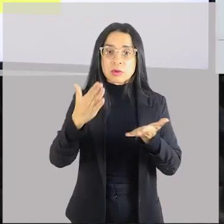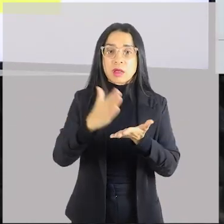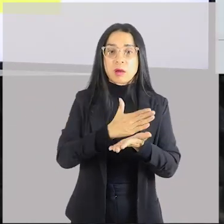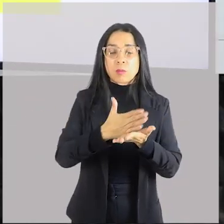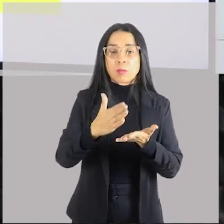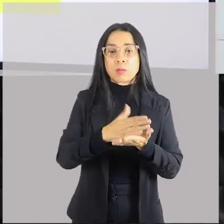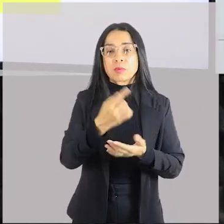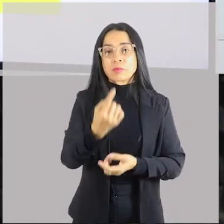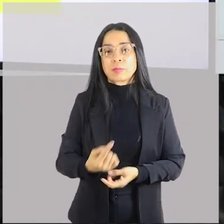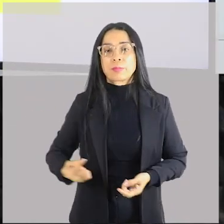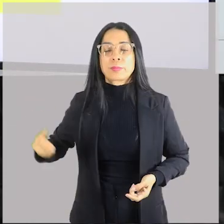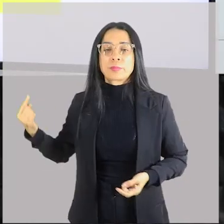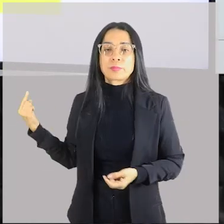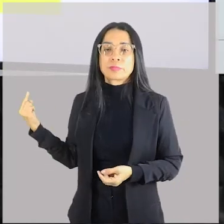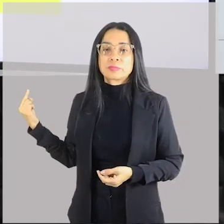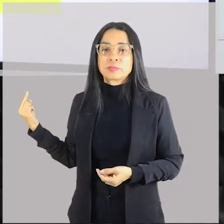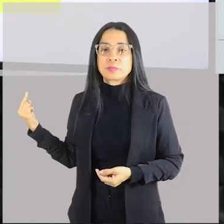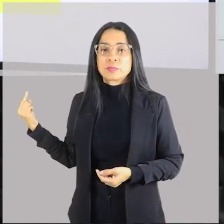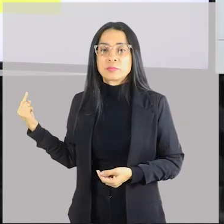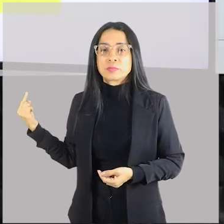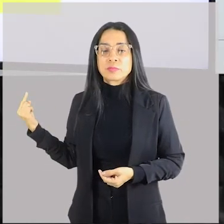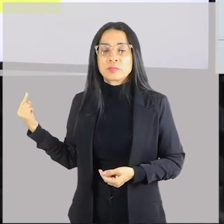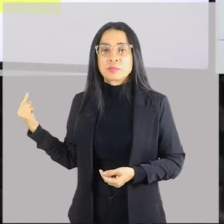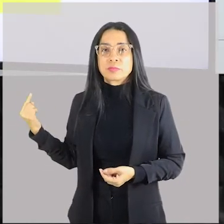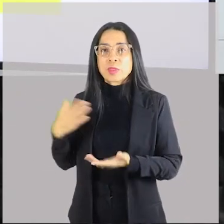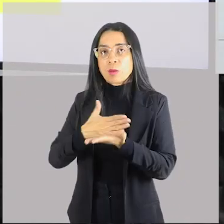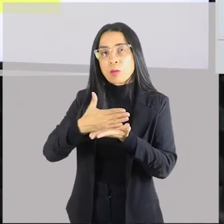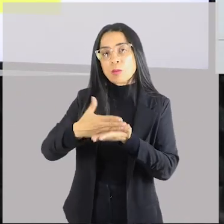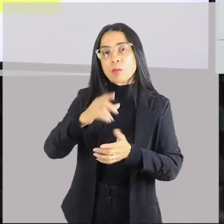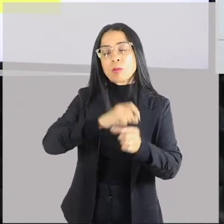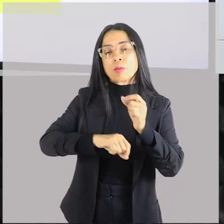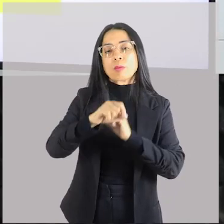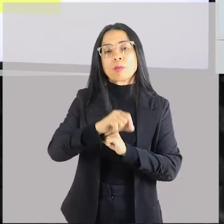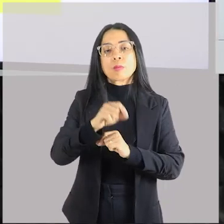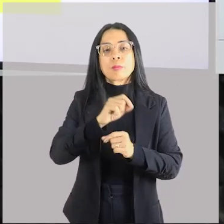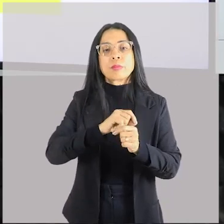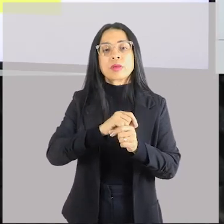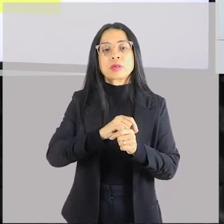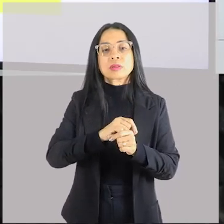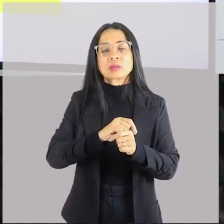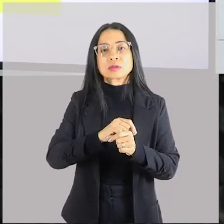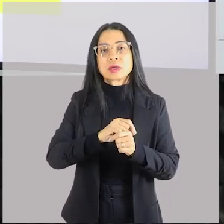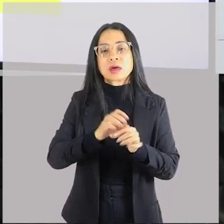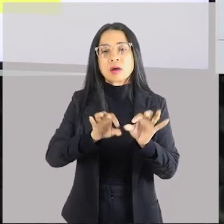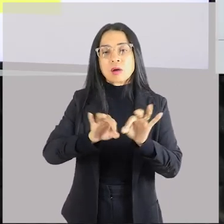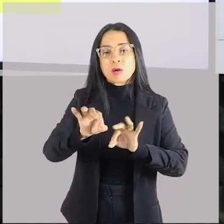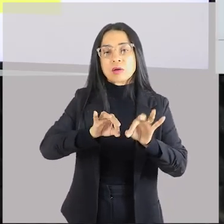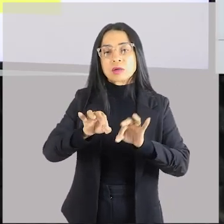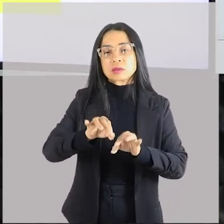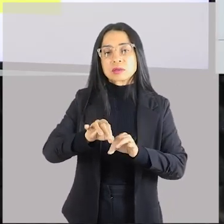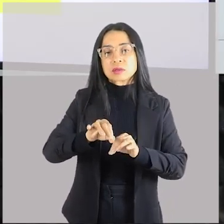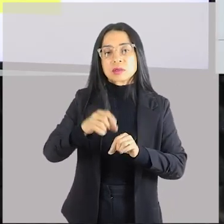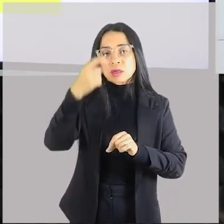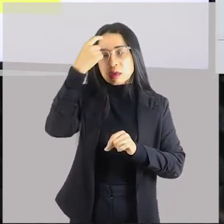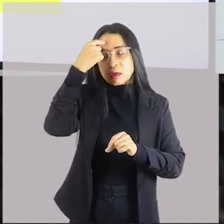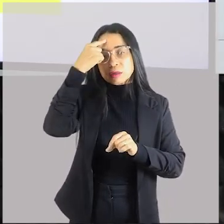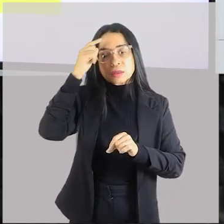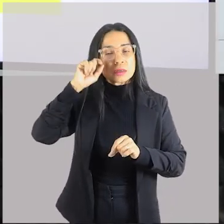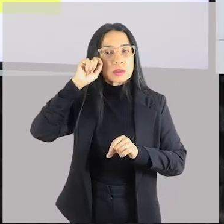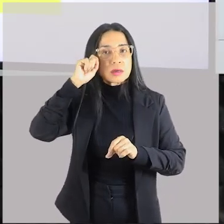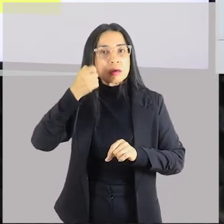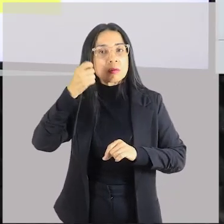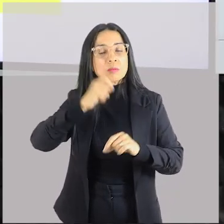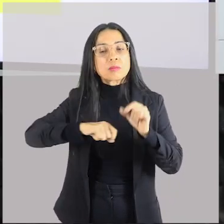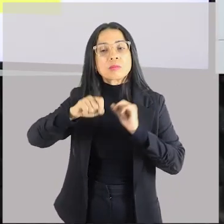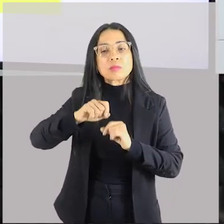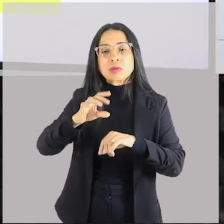não importantes de Cavalcante ele começa a descrever a ideia da mulher preta que ele chama de mulata que a gente até